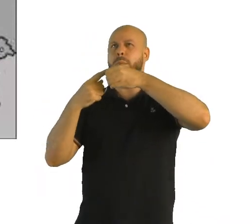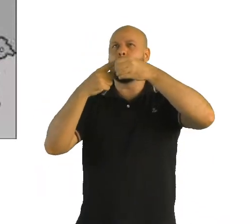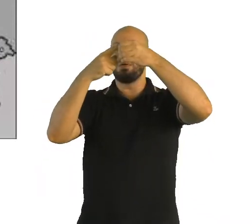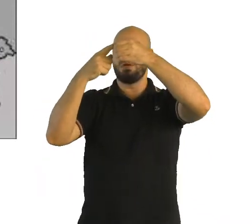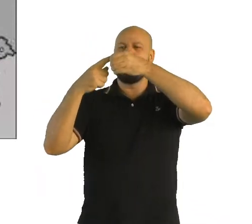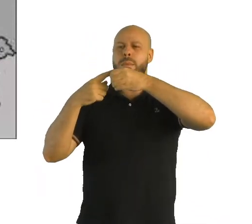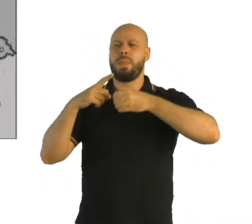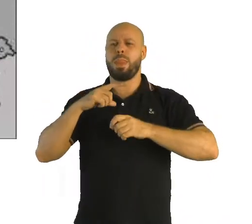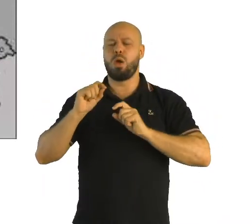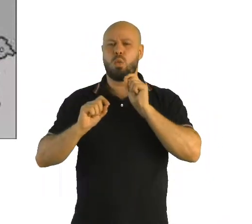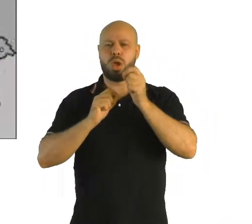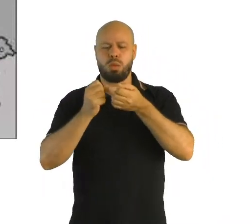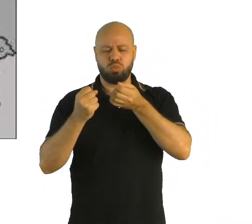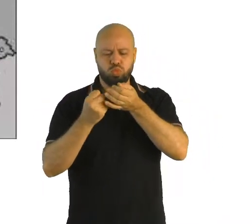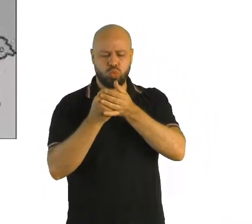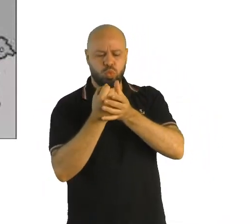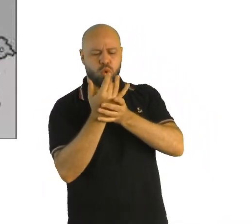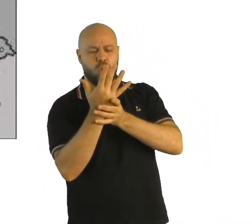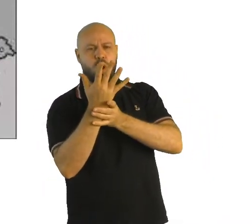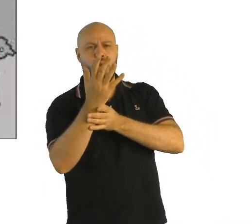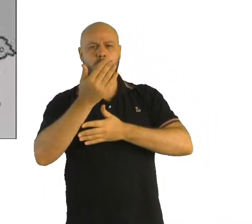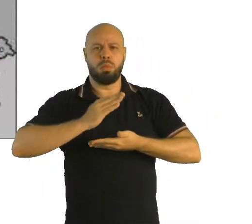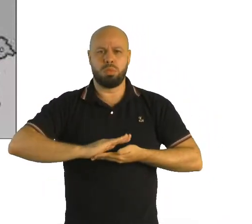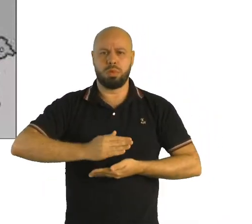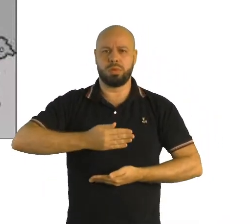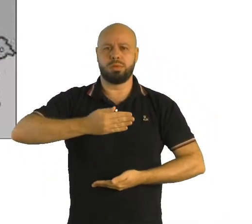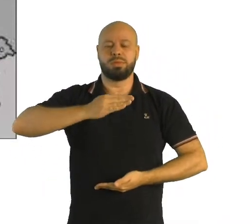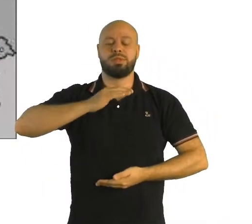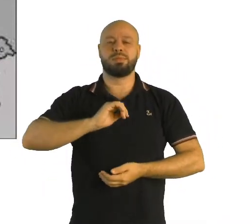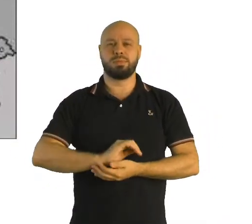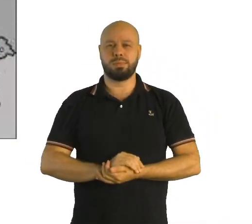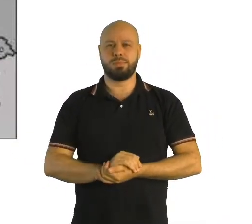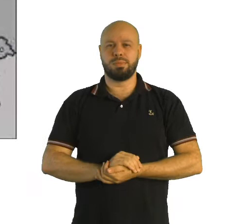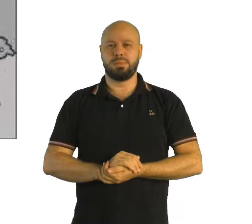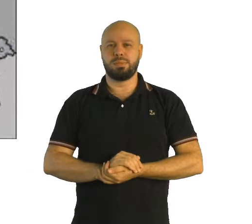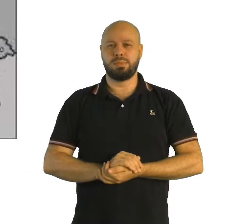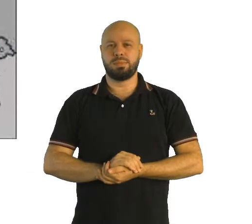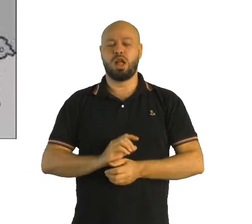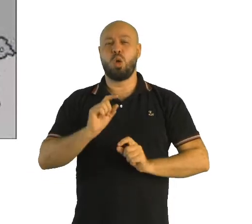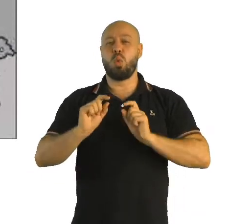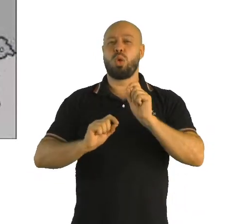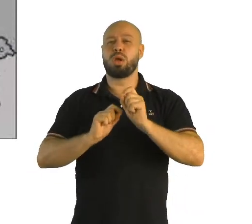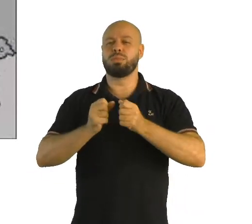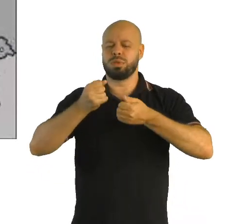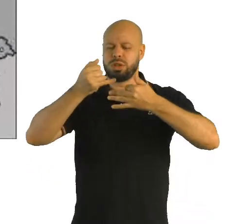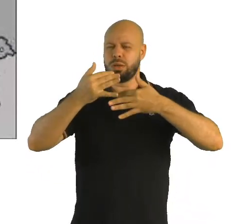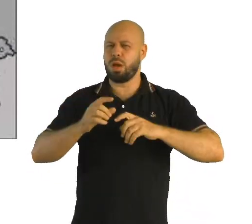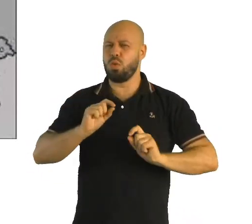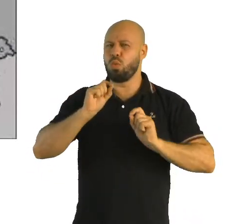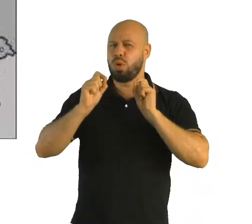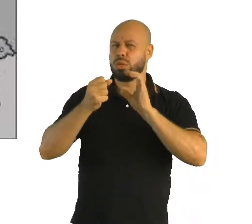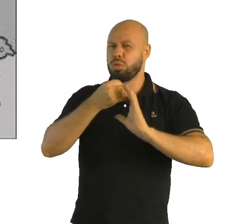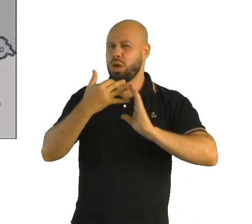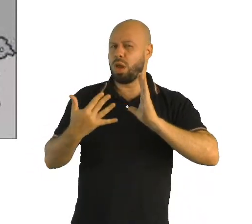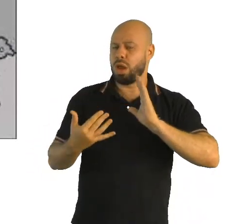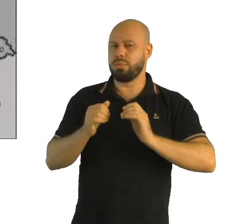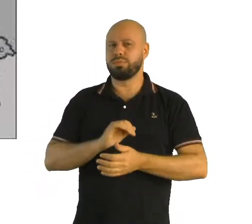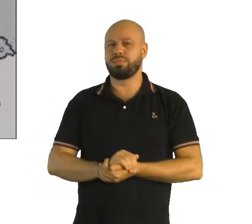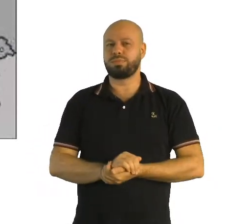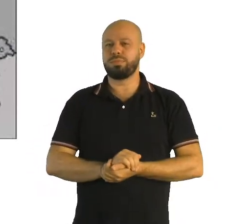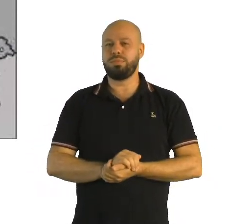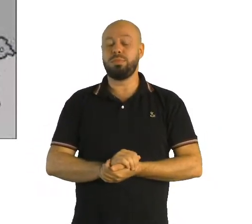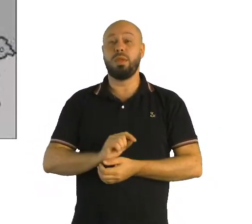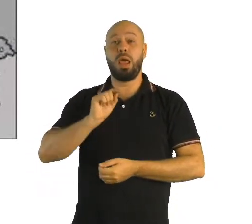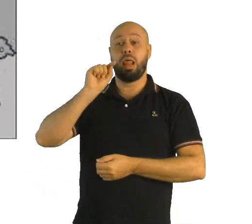foi onde surgiu o fenômeno do Renascimento. Outro fator que nós devemos destacar é que na Península Itálica, gente, lá